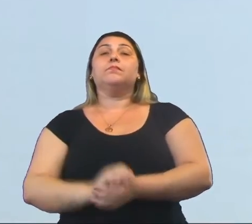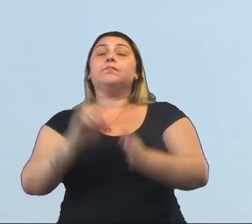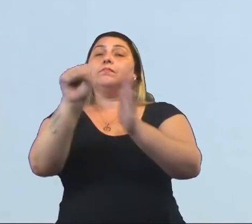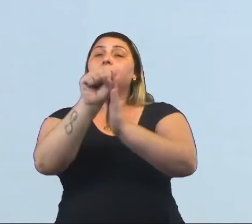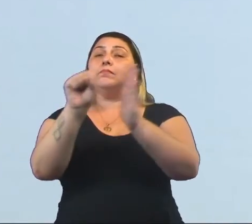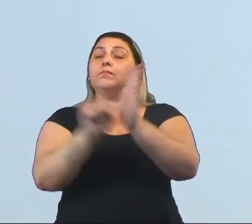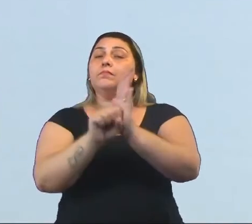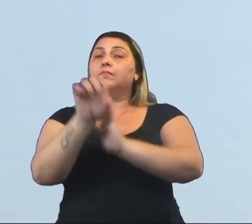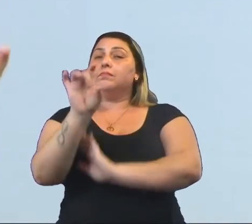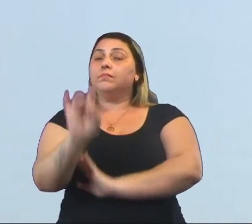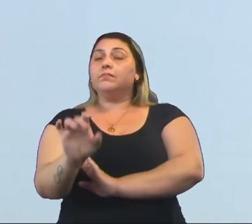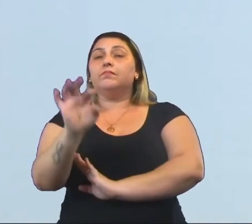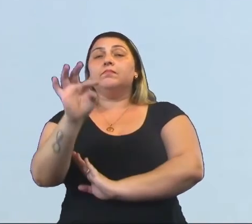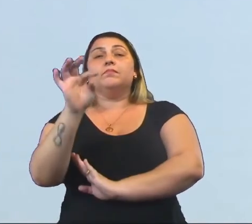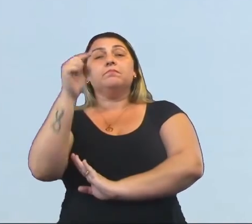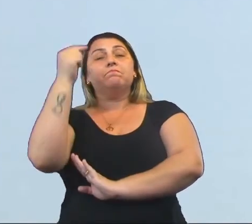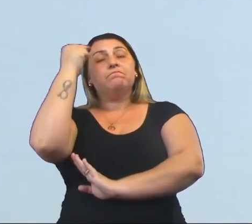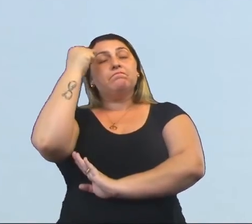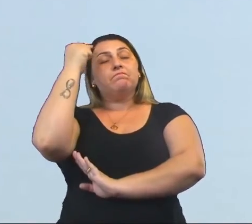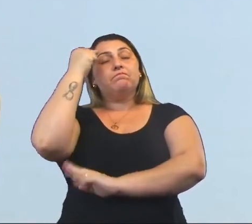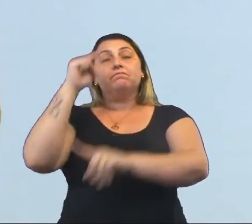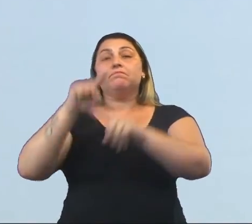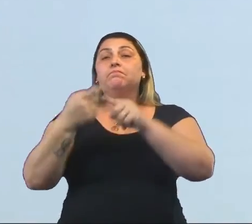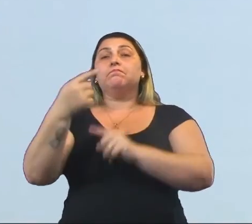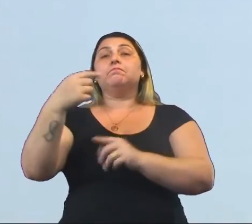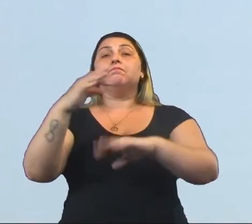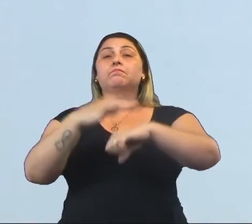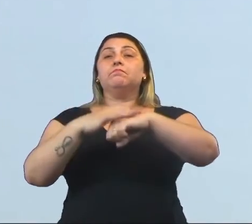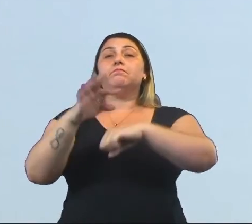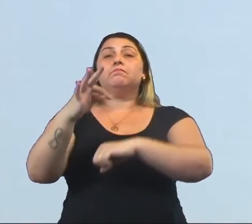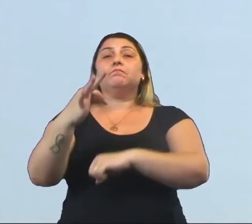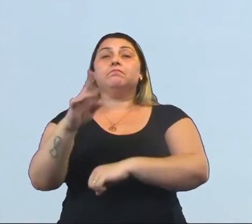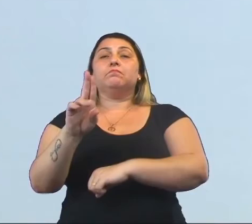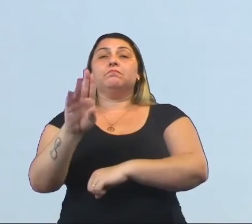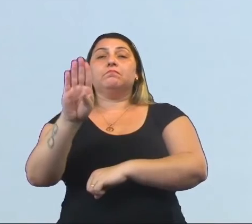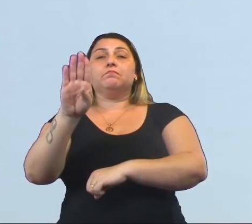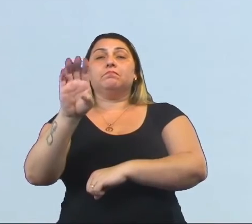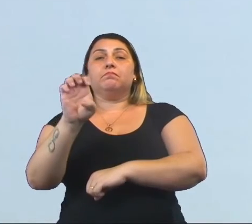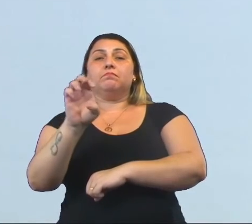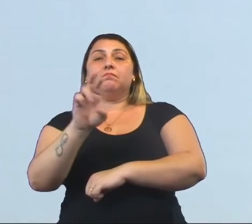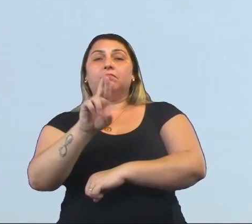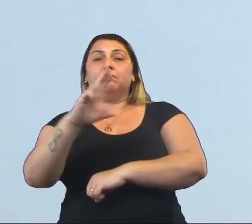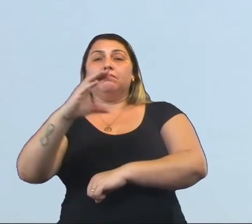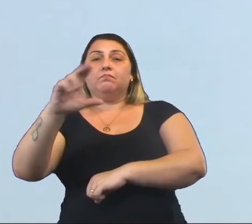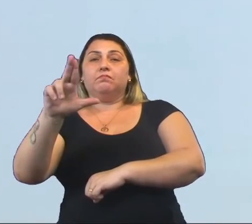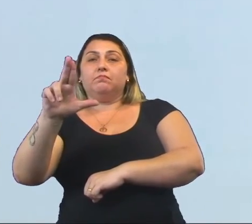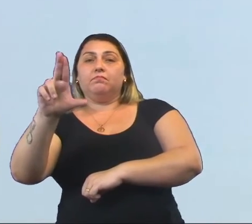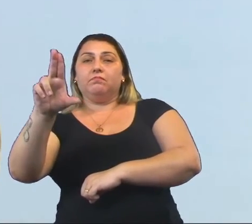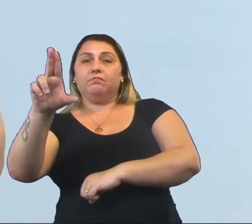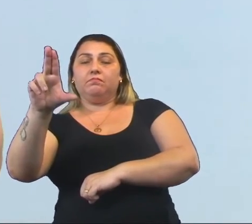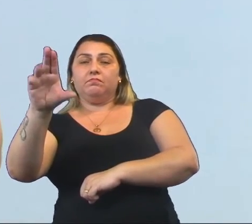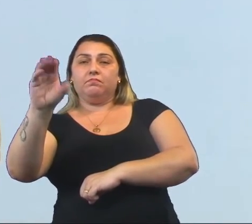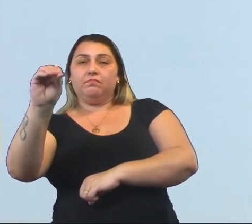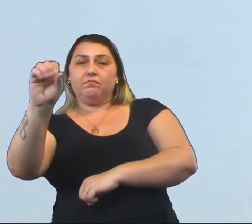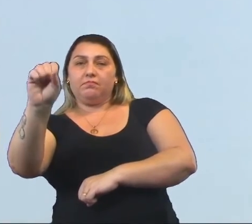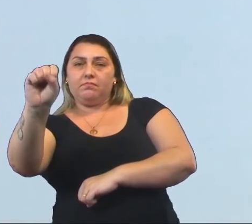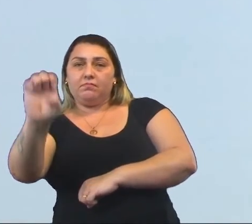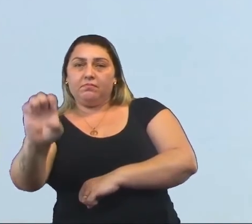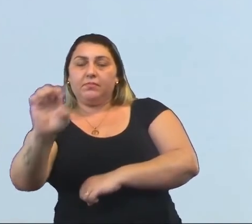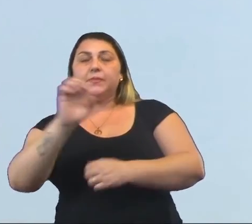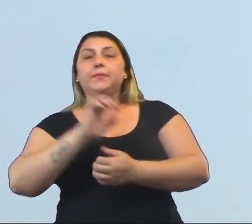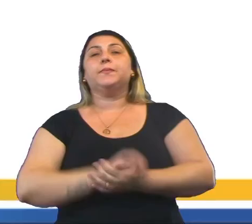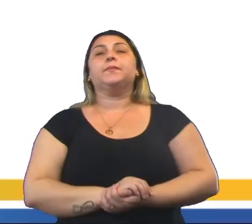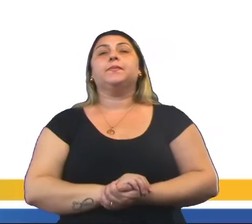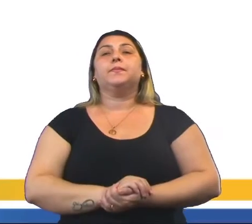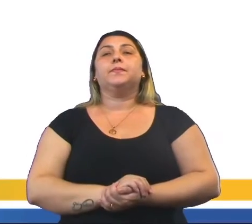não era só apenas o pessimismo de todo esse cenário destruído e reprimido, oprimido, mas também a